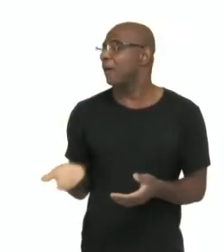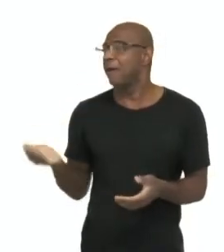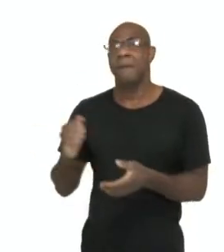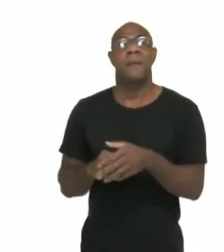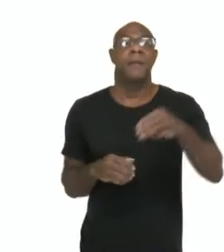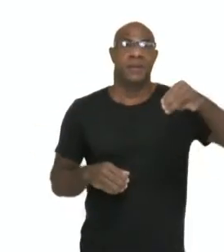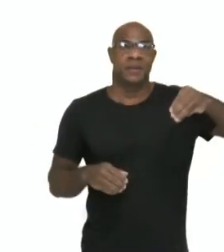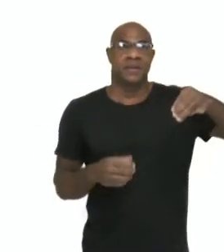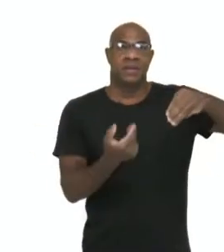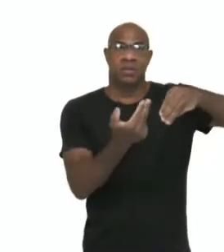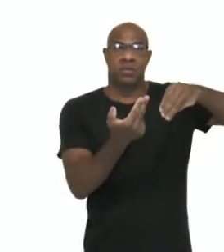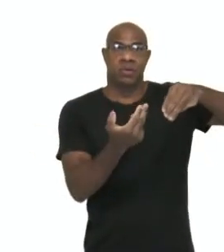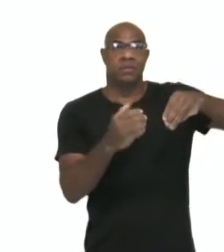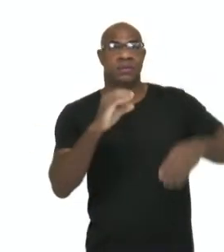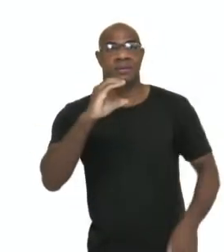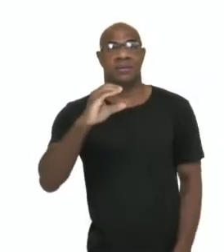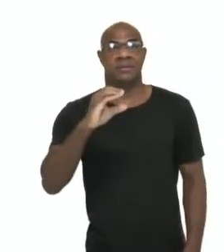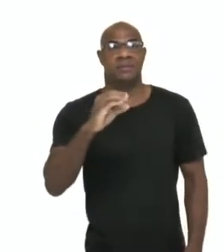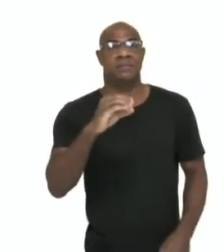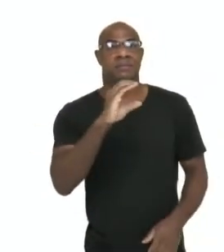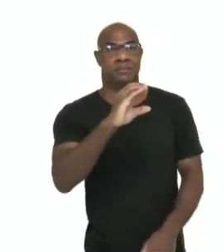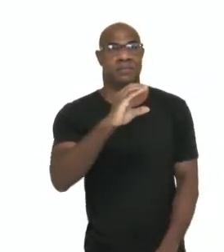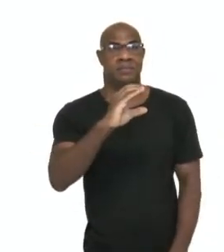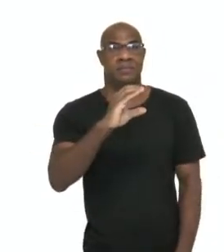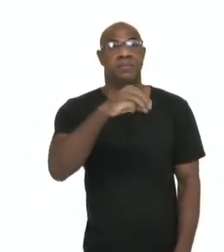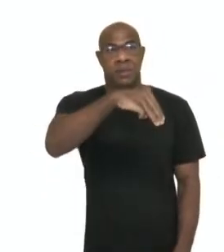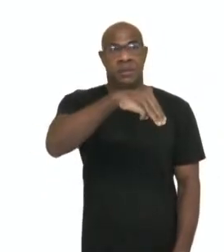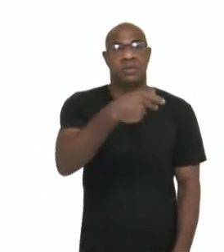igual a 20 mil, 1 mais a taxa,